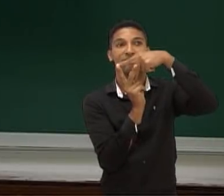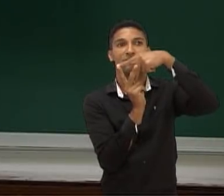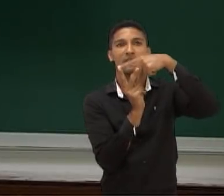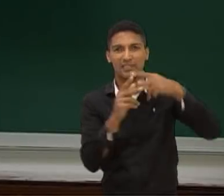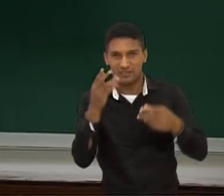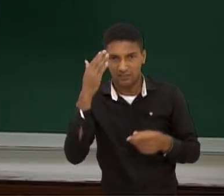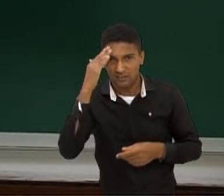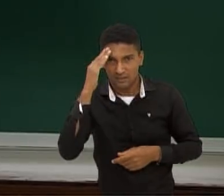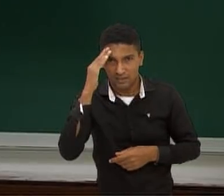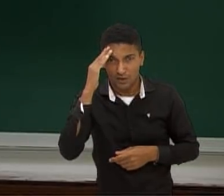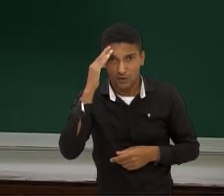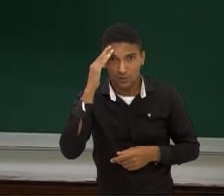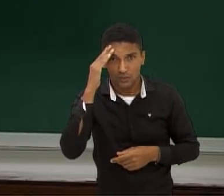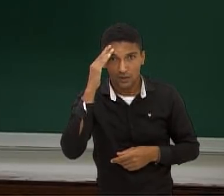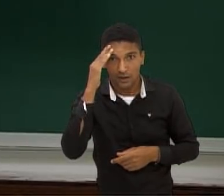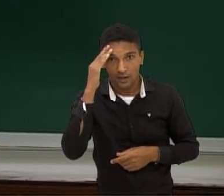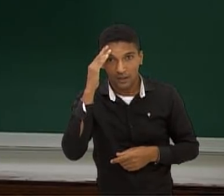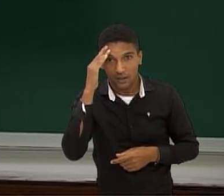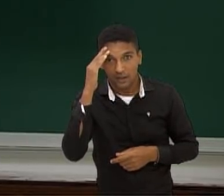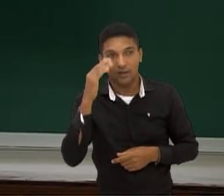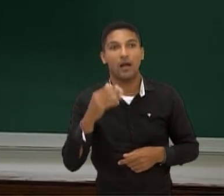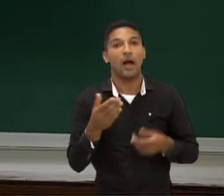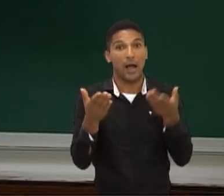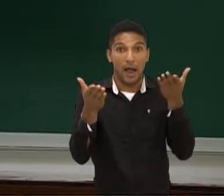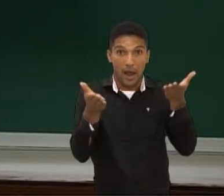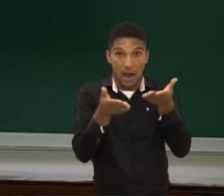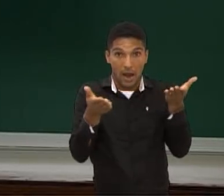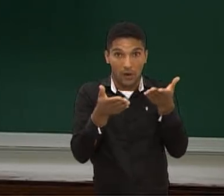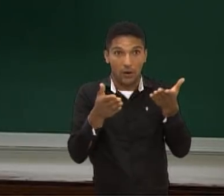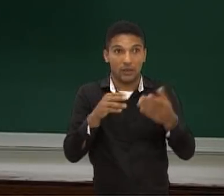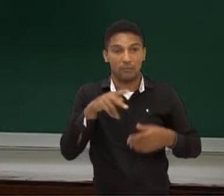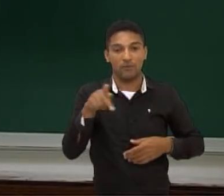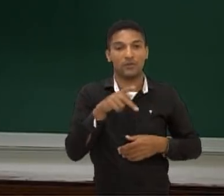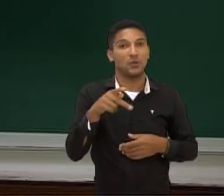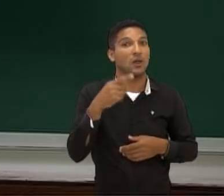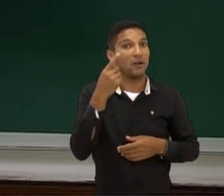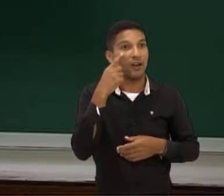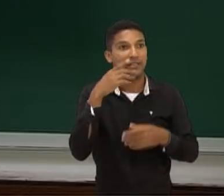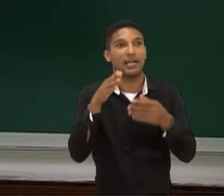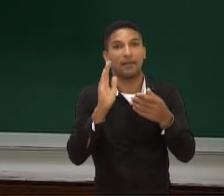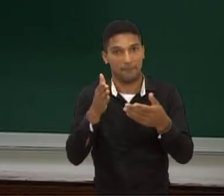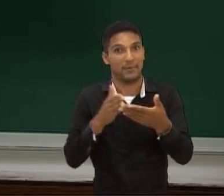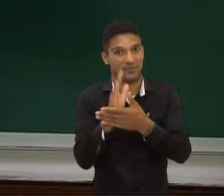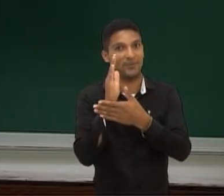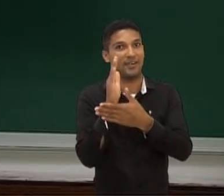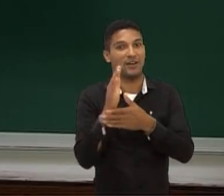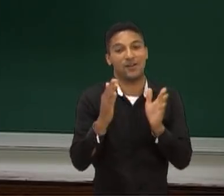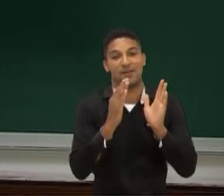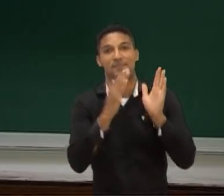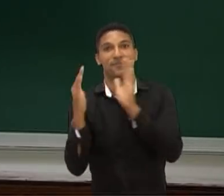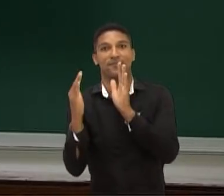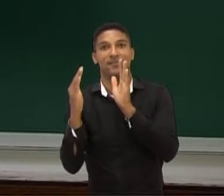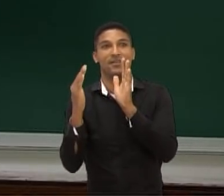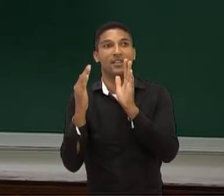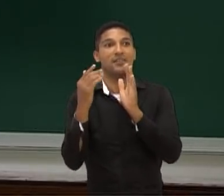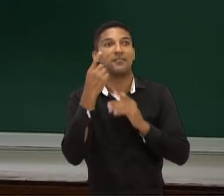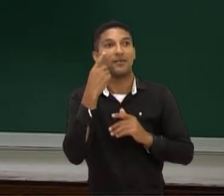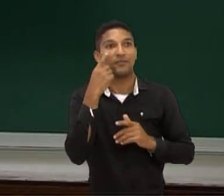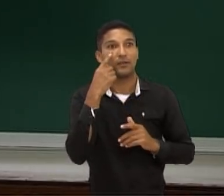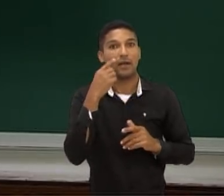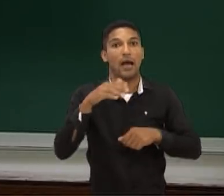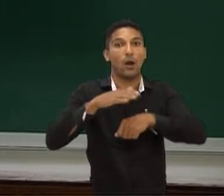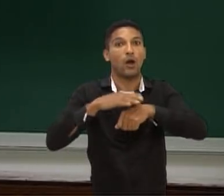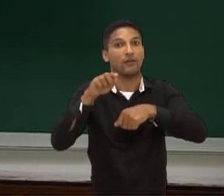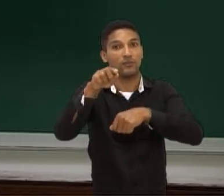Conseguiram entender aí em casa, pessoal? Então, agora a professora vai passar para a próxima fase e olha só, tem um outro desafio aqui para vocês. Qual é